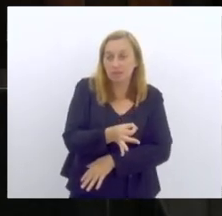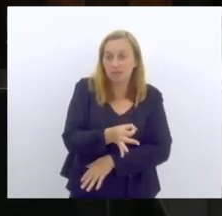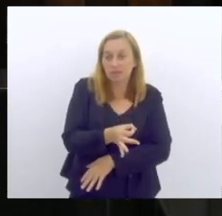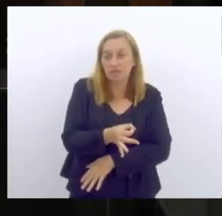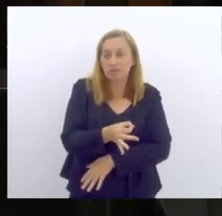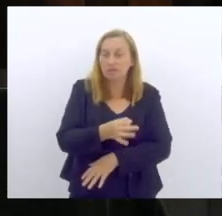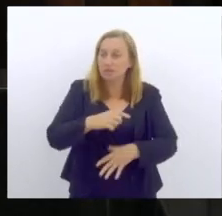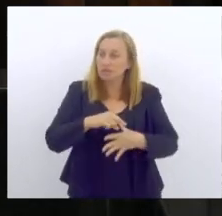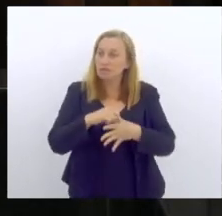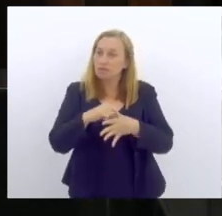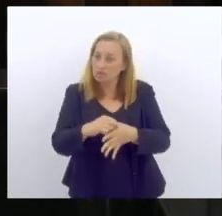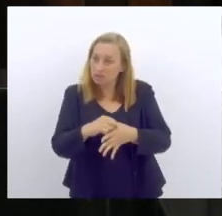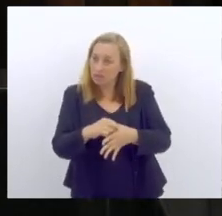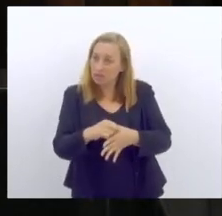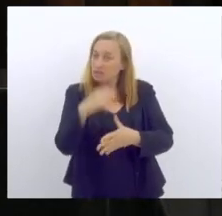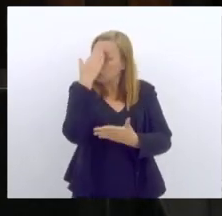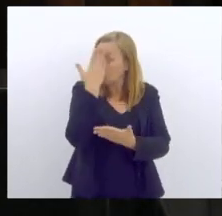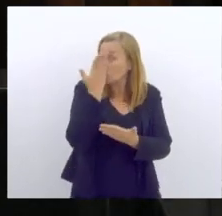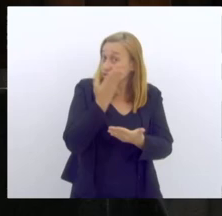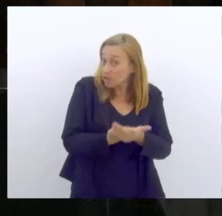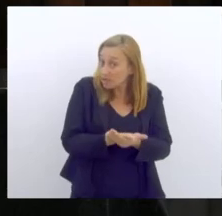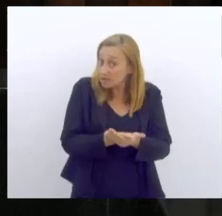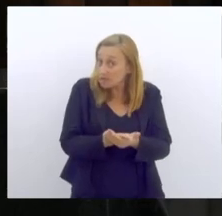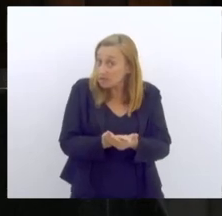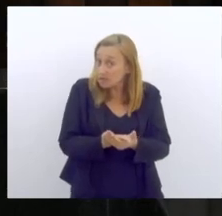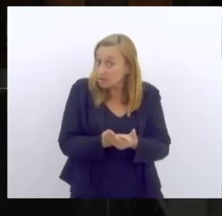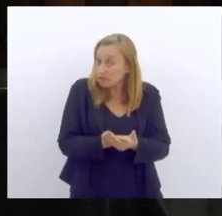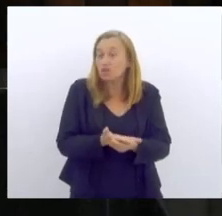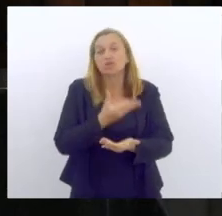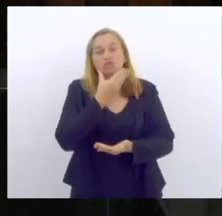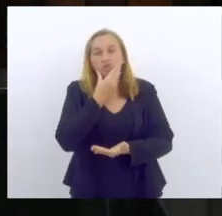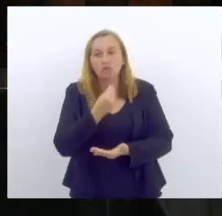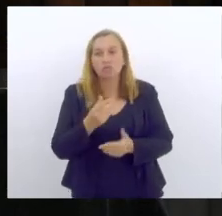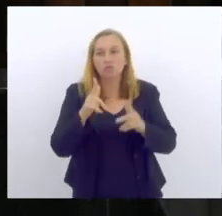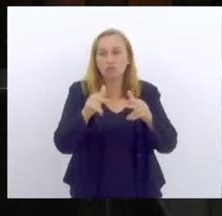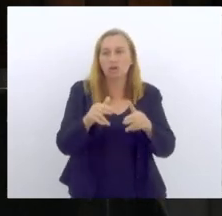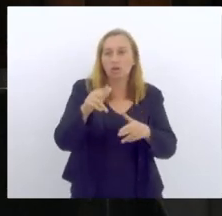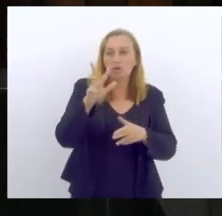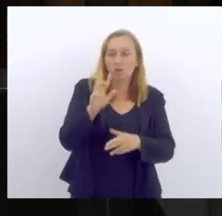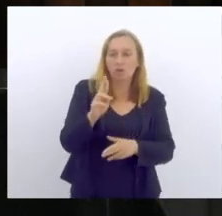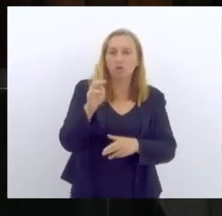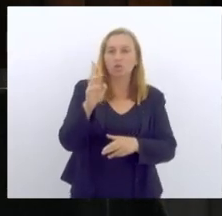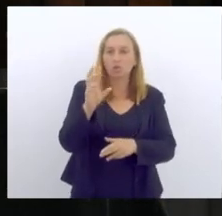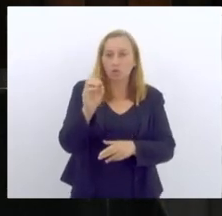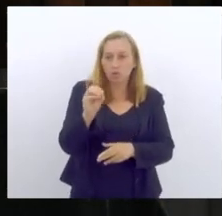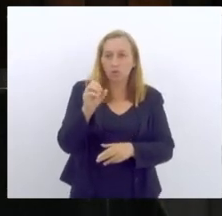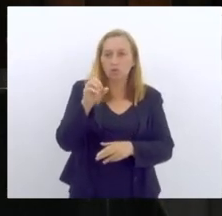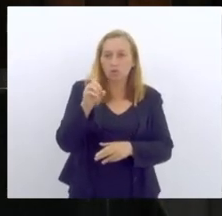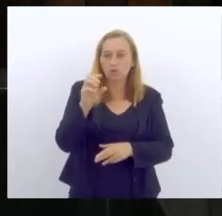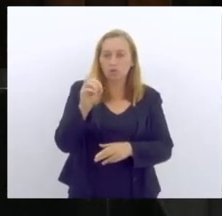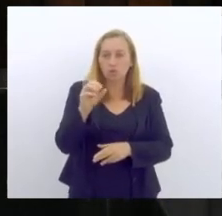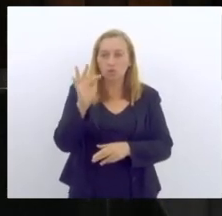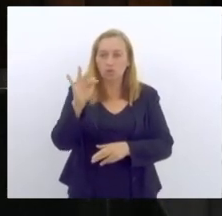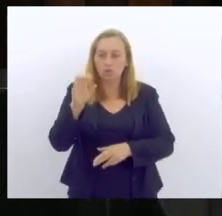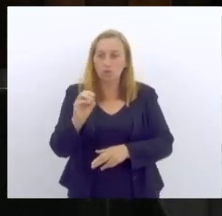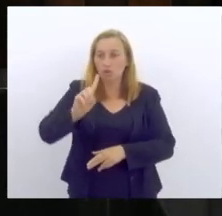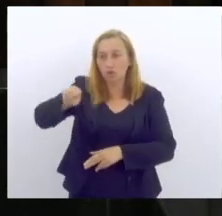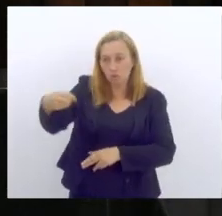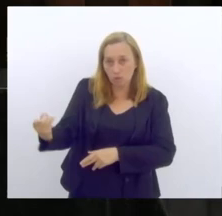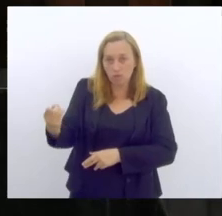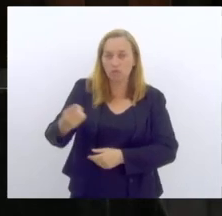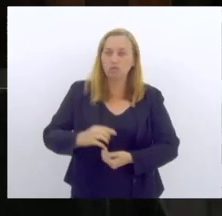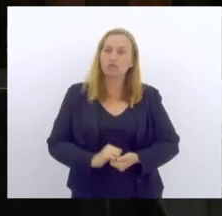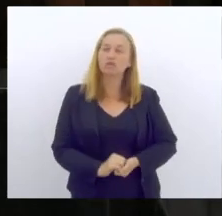a sua liderança a sua confiança e de homens como Rodolfo Landim tantos outros oportunizou oportunizou